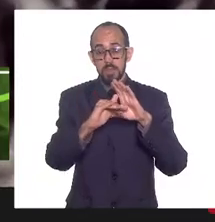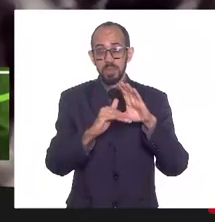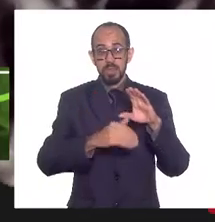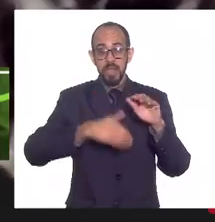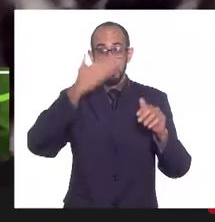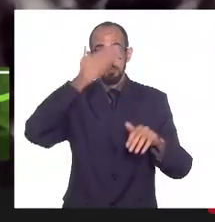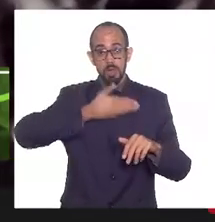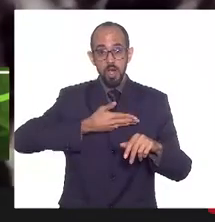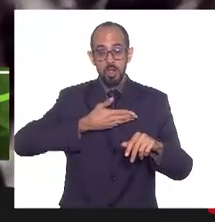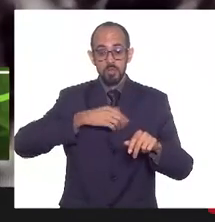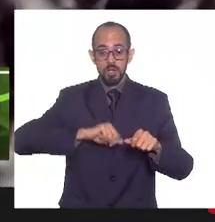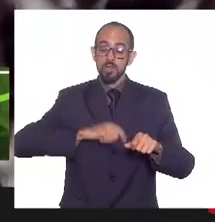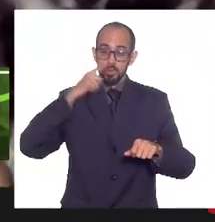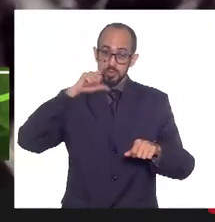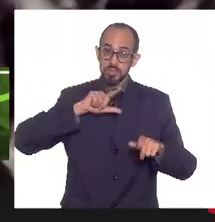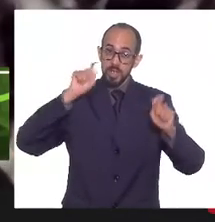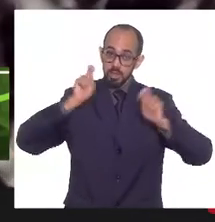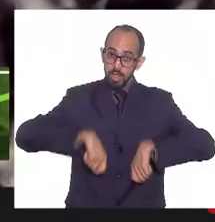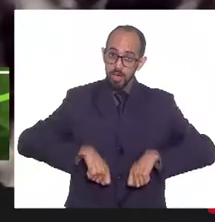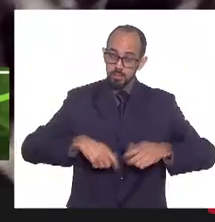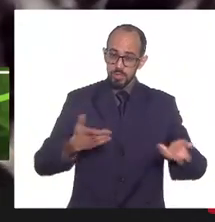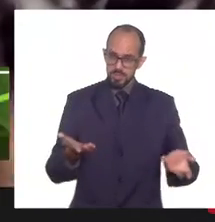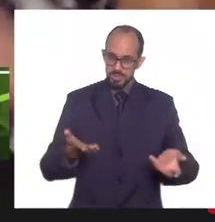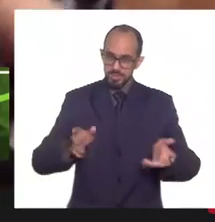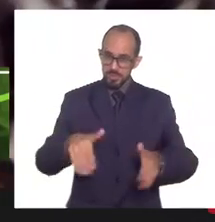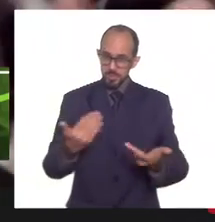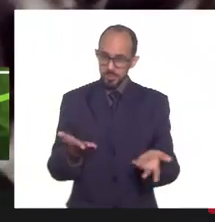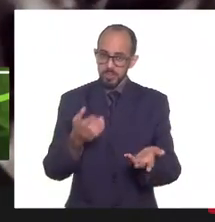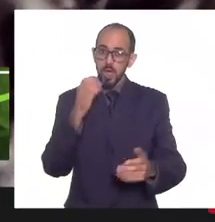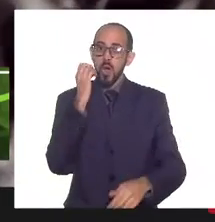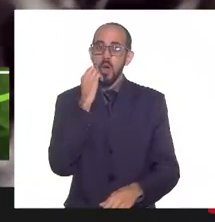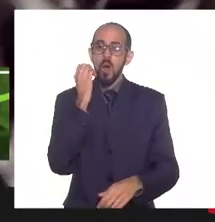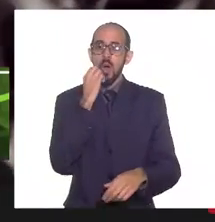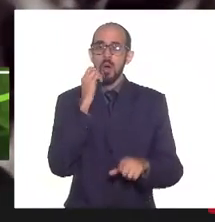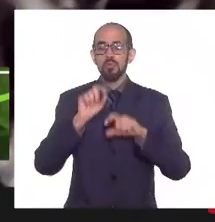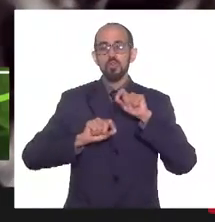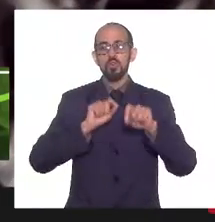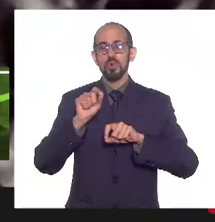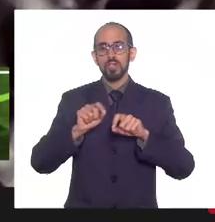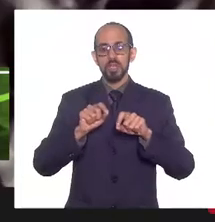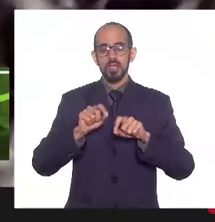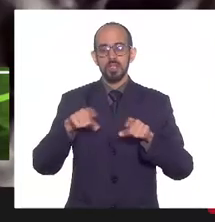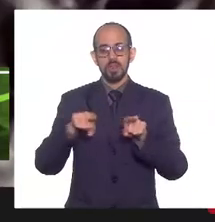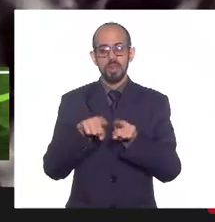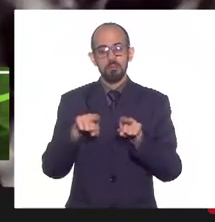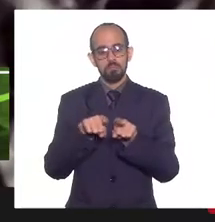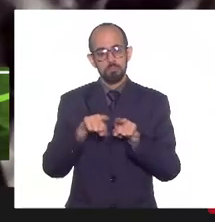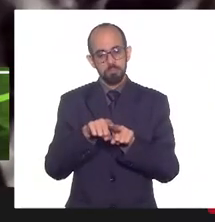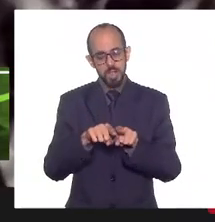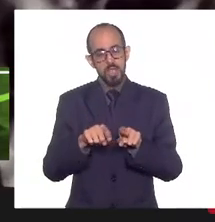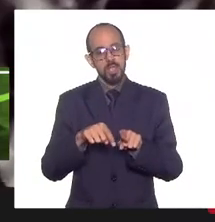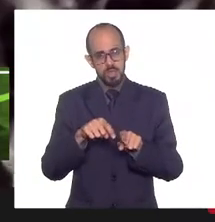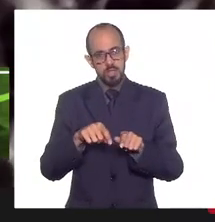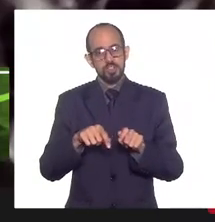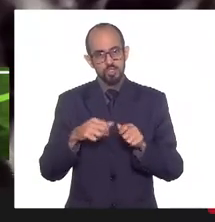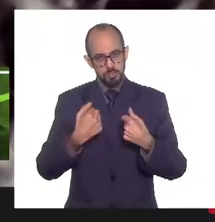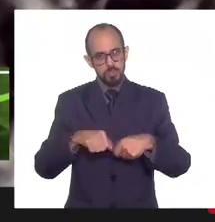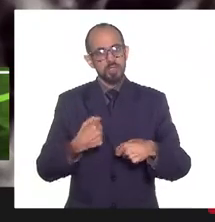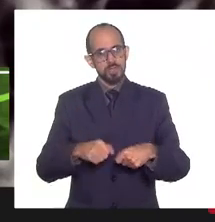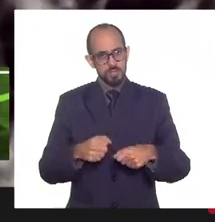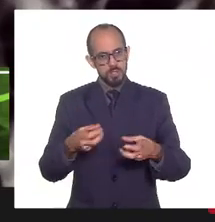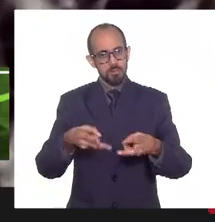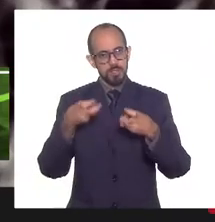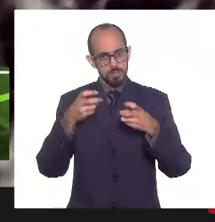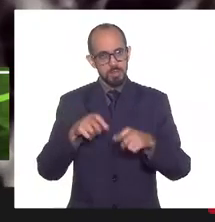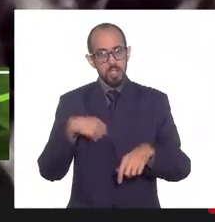que tinham feito e isso obviamente esse objeto cumprido também era levado em consideração então eu acho que a nossa os